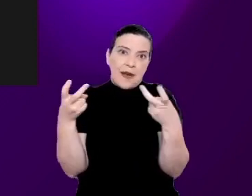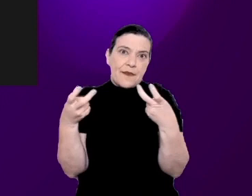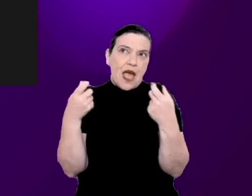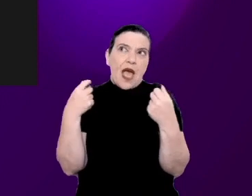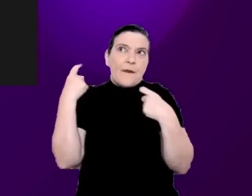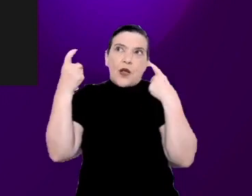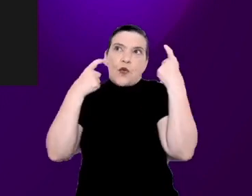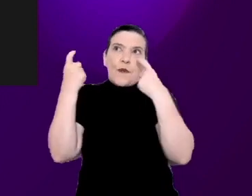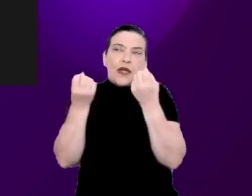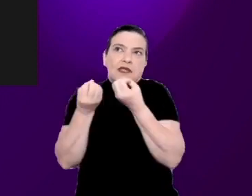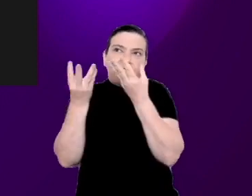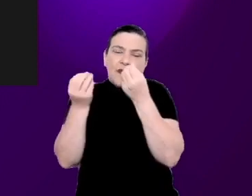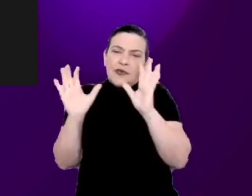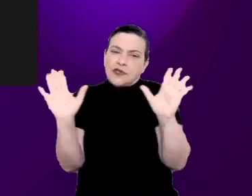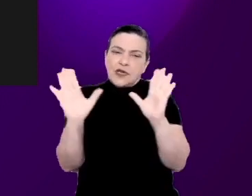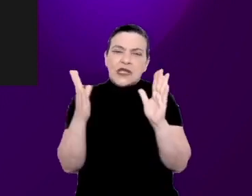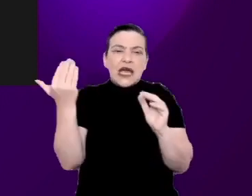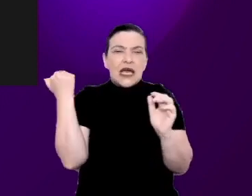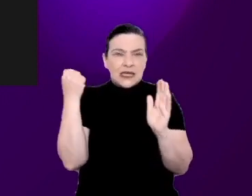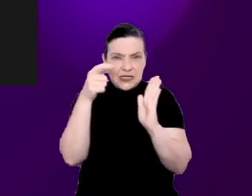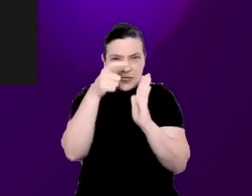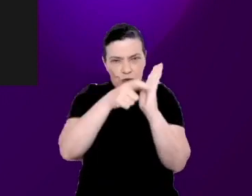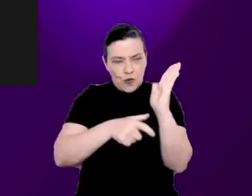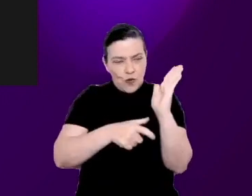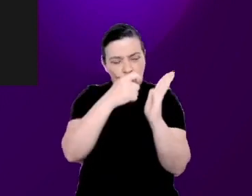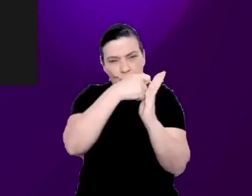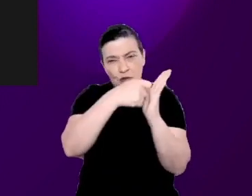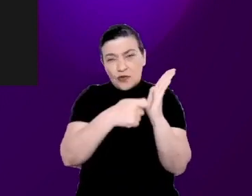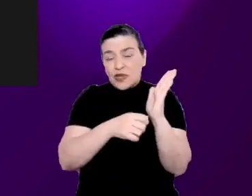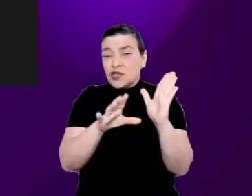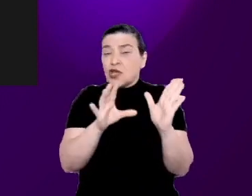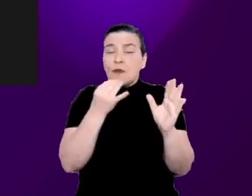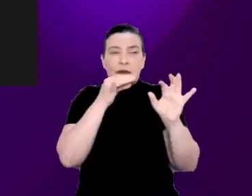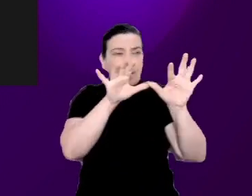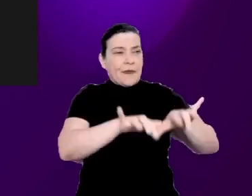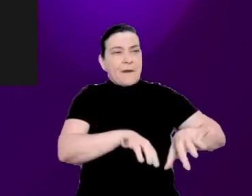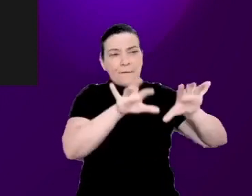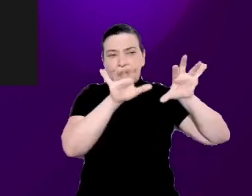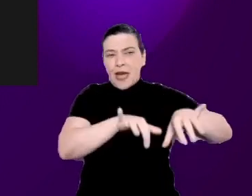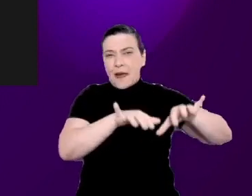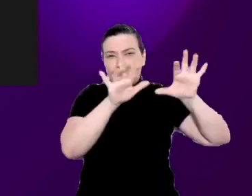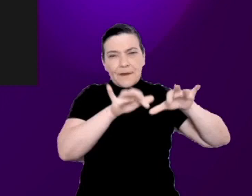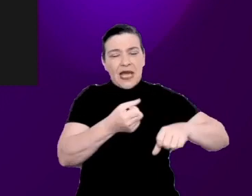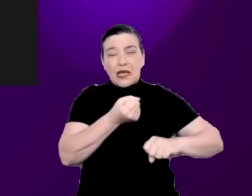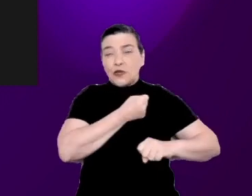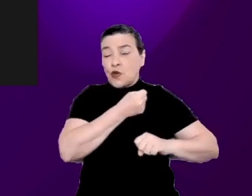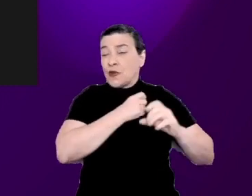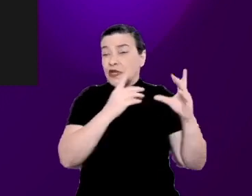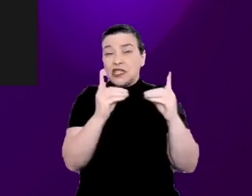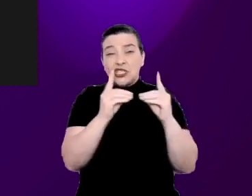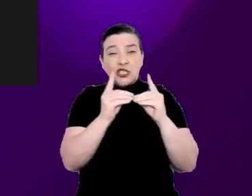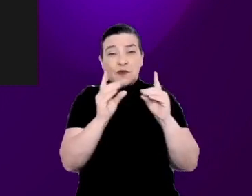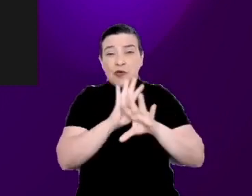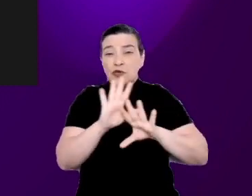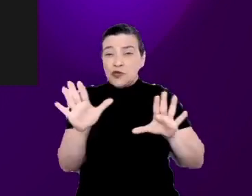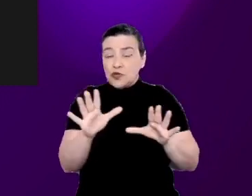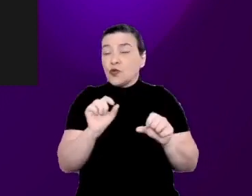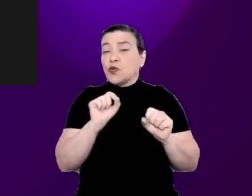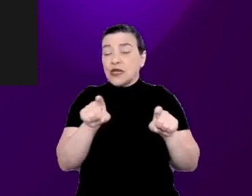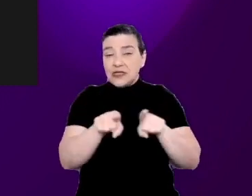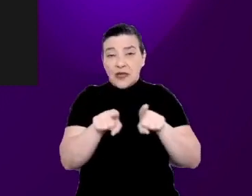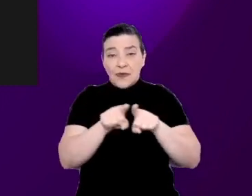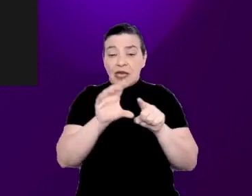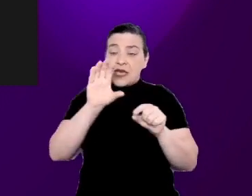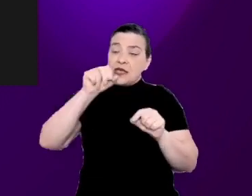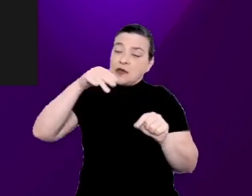clínico. O prontuário eletrônico nasceu para ser uma caixa registradora glorificada, com o número de atendimento sendo o número de conta, uma